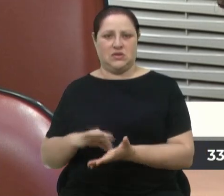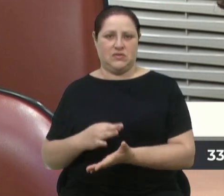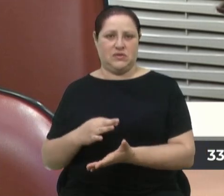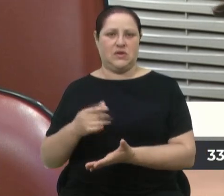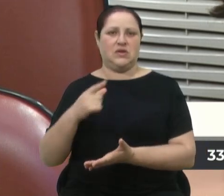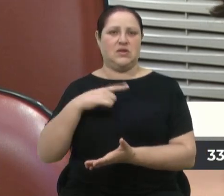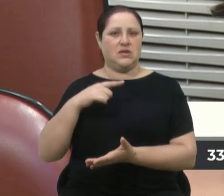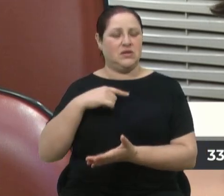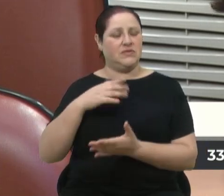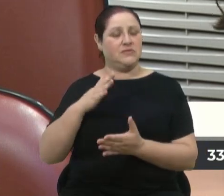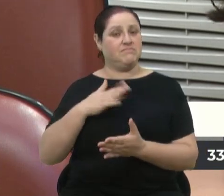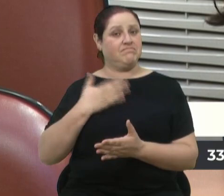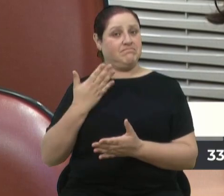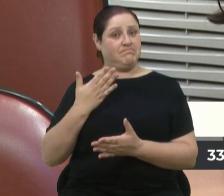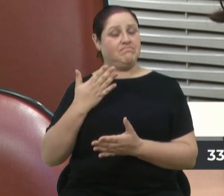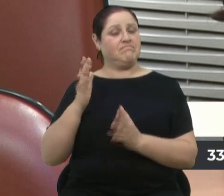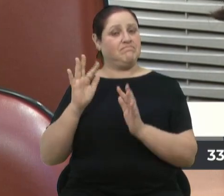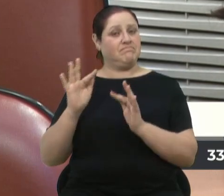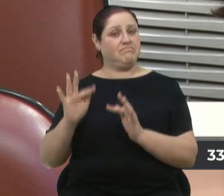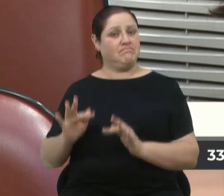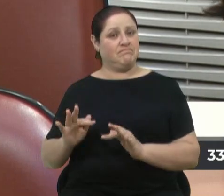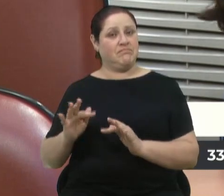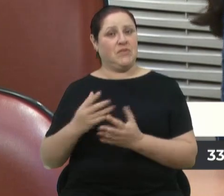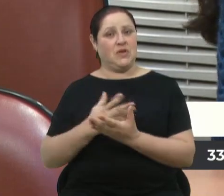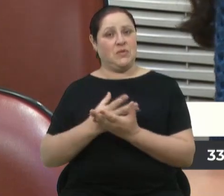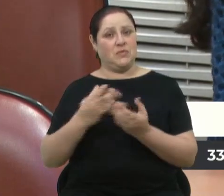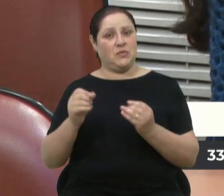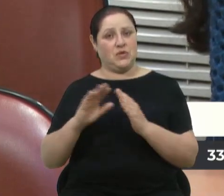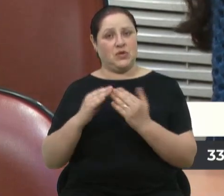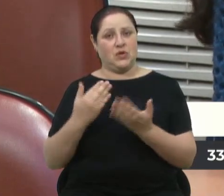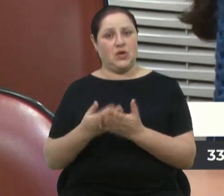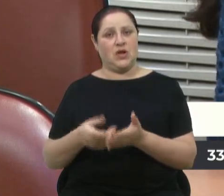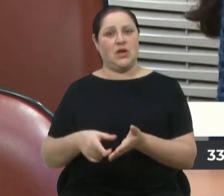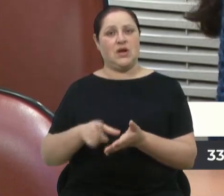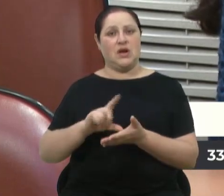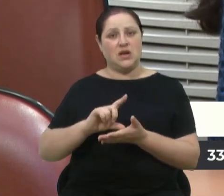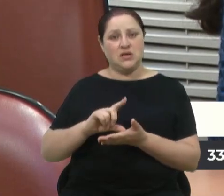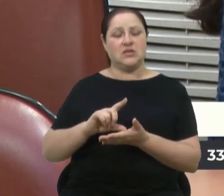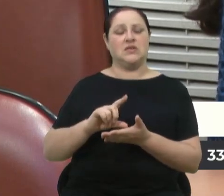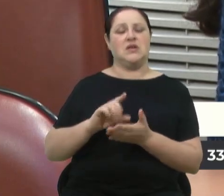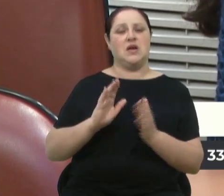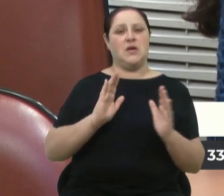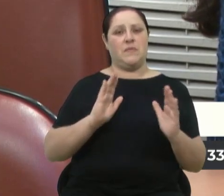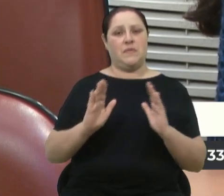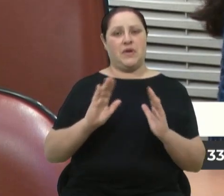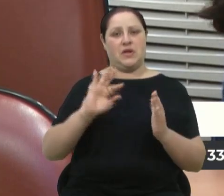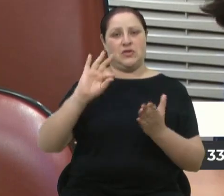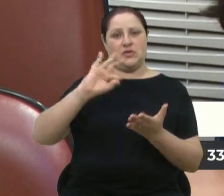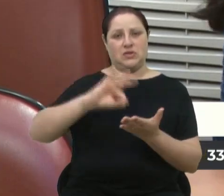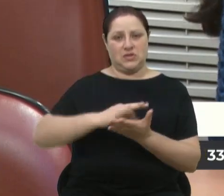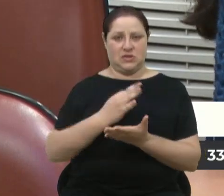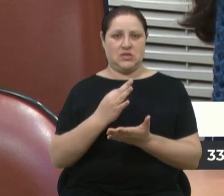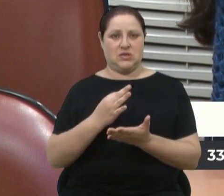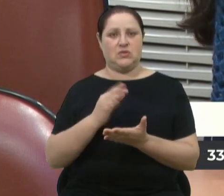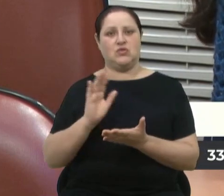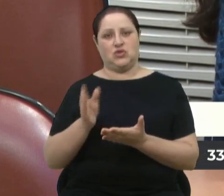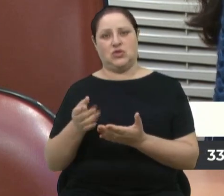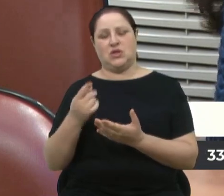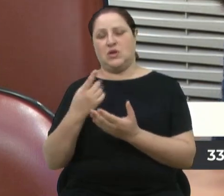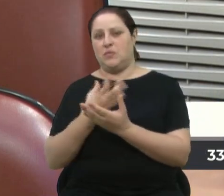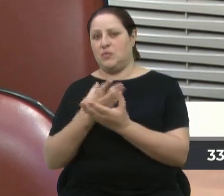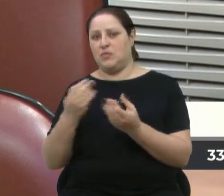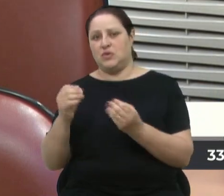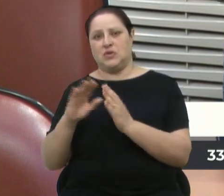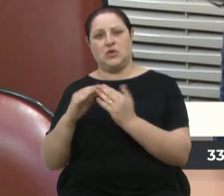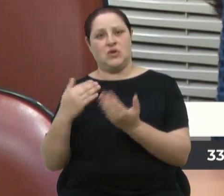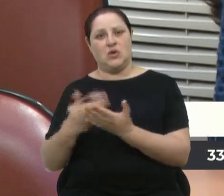a grata surpresa de muitas, antes até da abertura do prazo efetivo de inscrições, já terem demonstrado interesse em